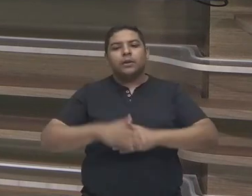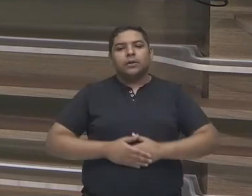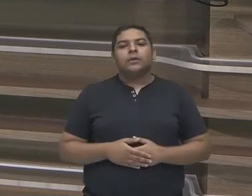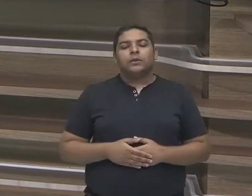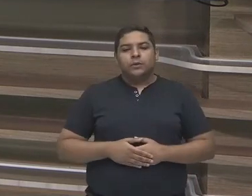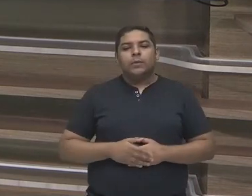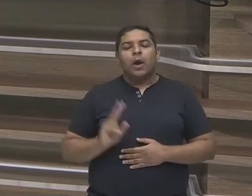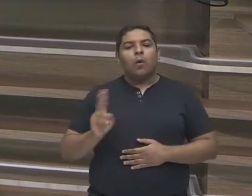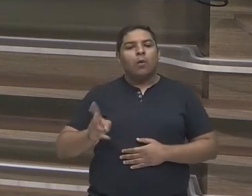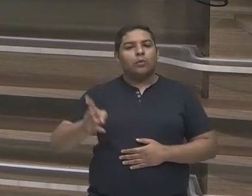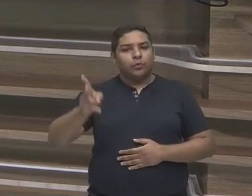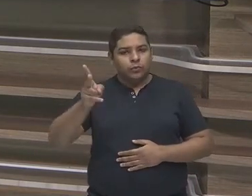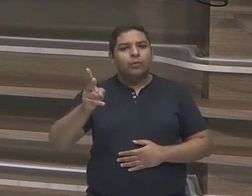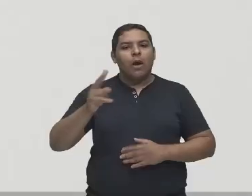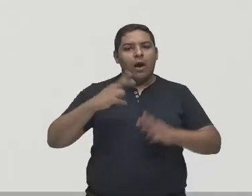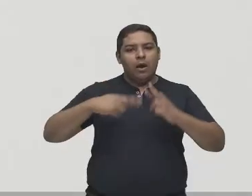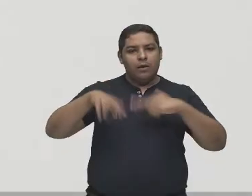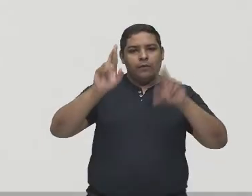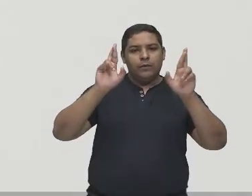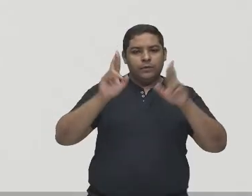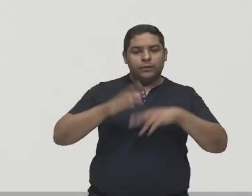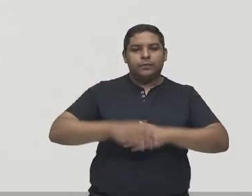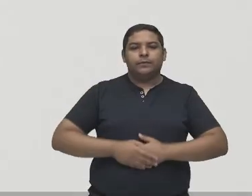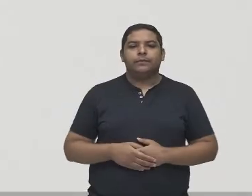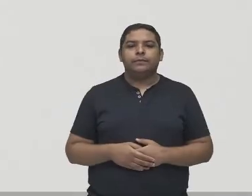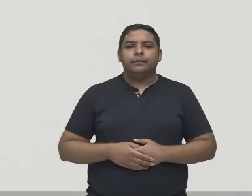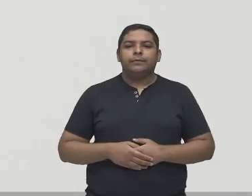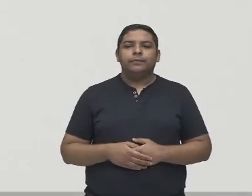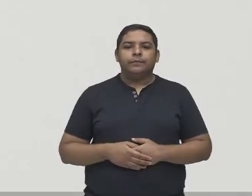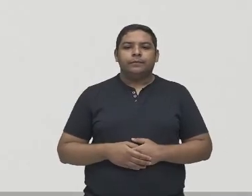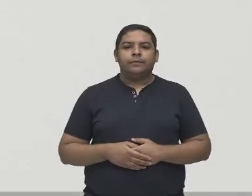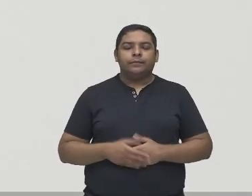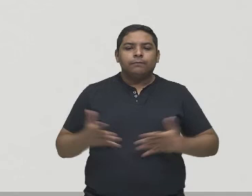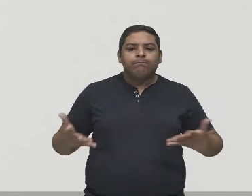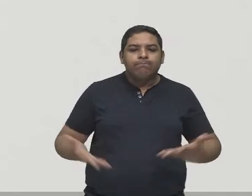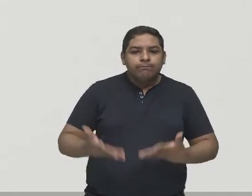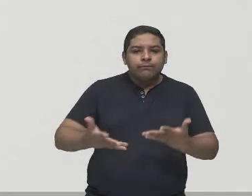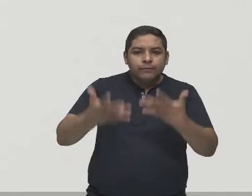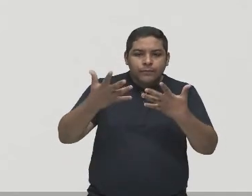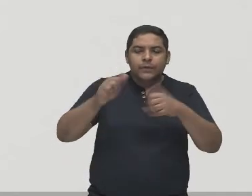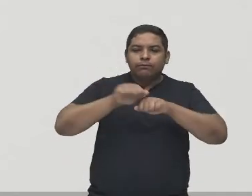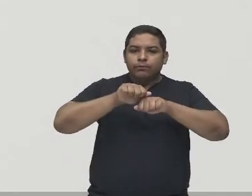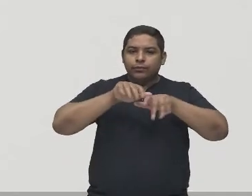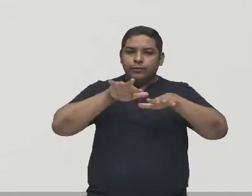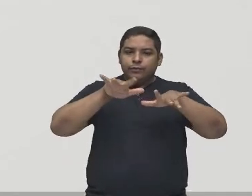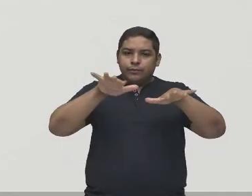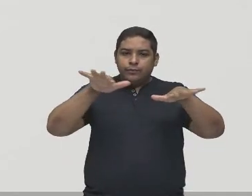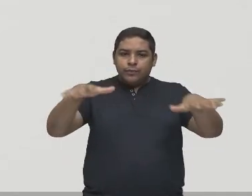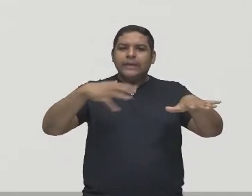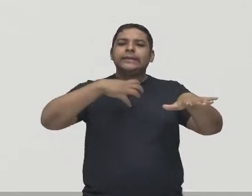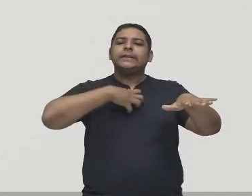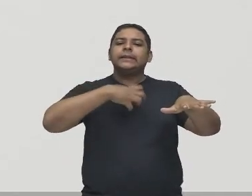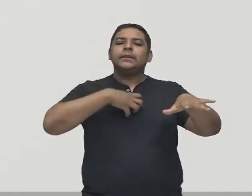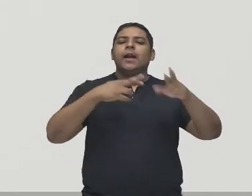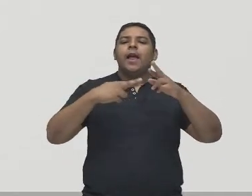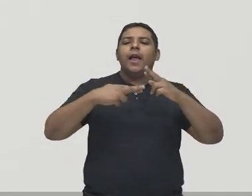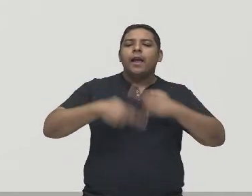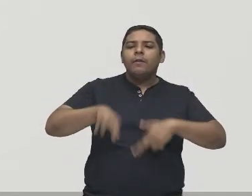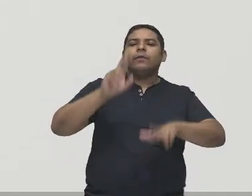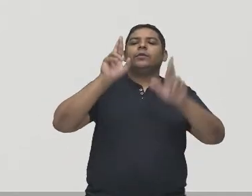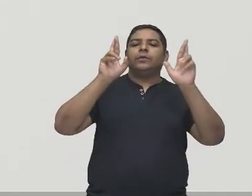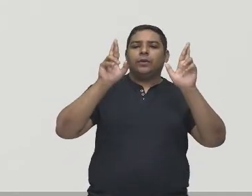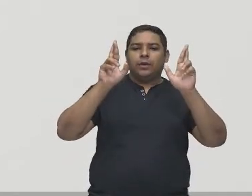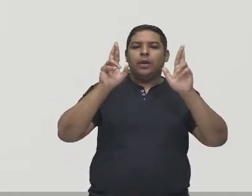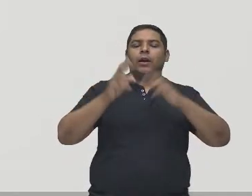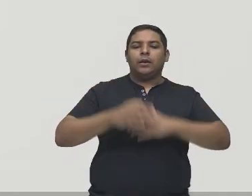jogada. Então, olha aí, ele vai simbolizar esse início e contribuiu para difundir o sentimento